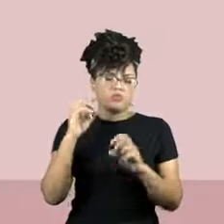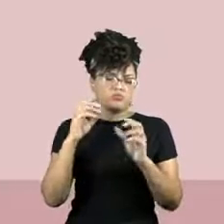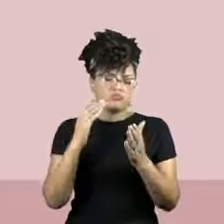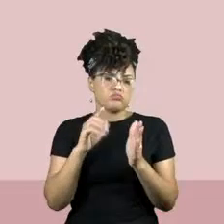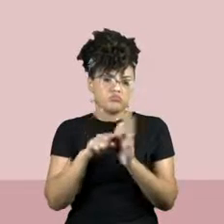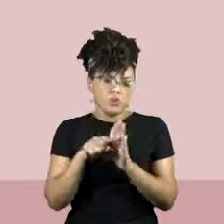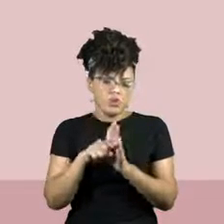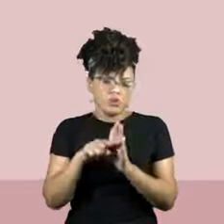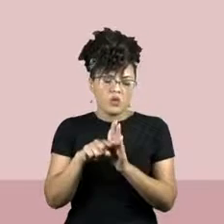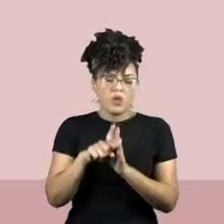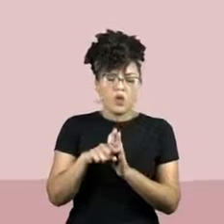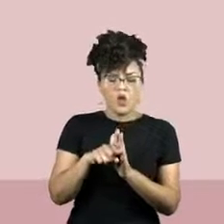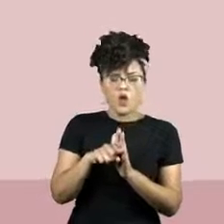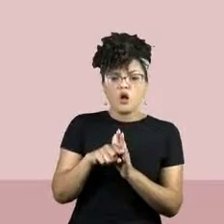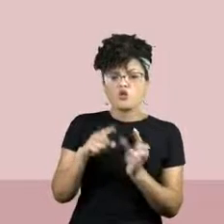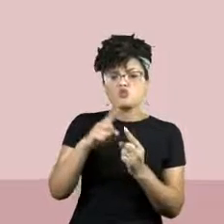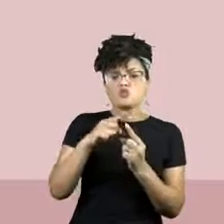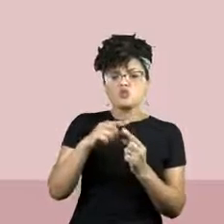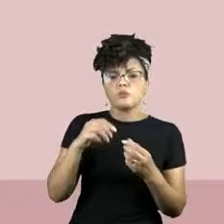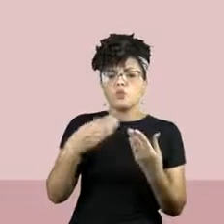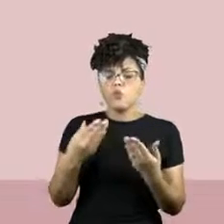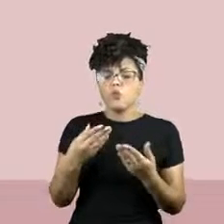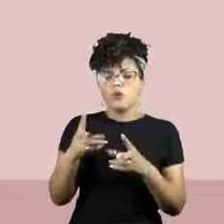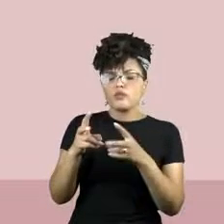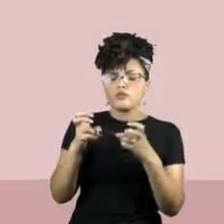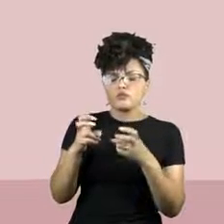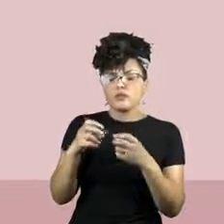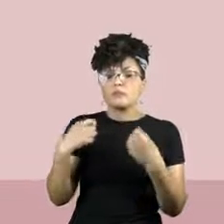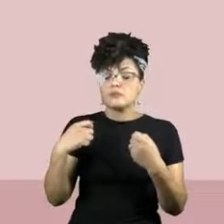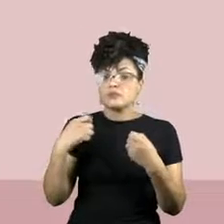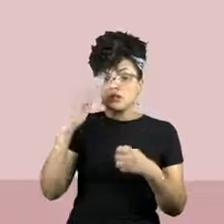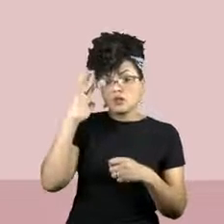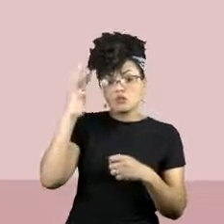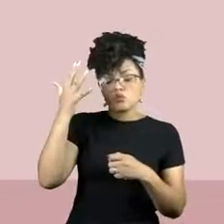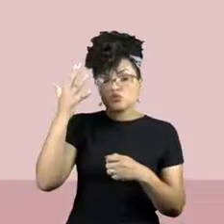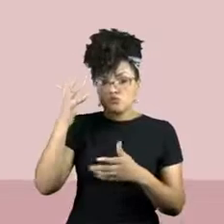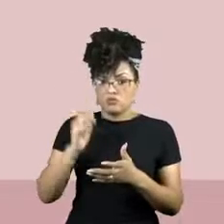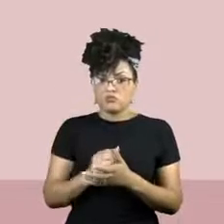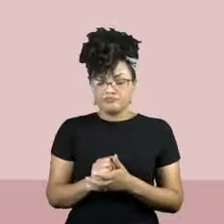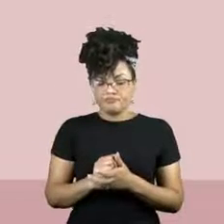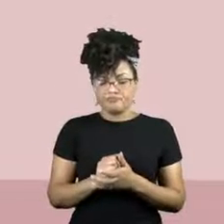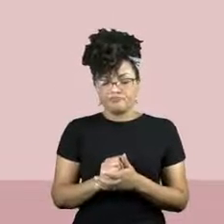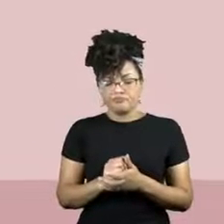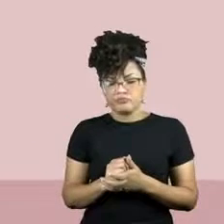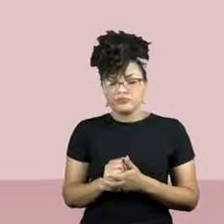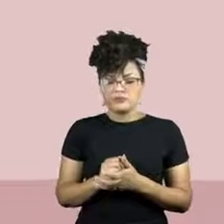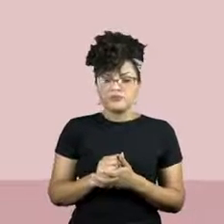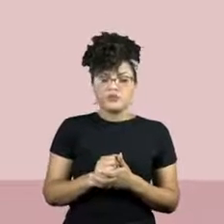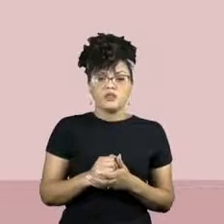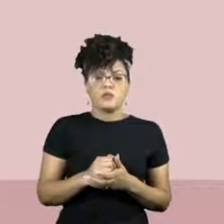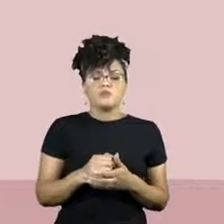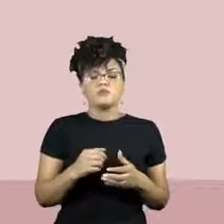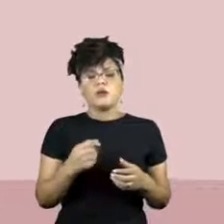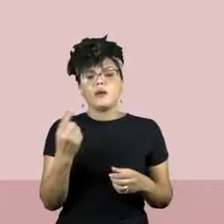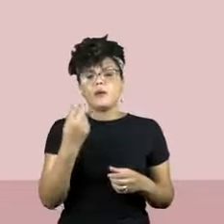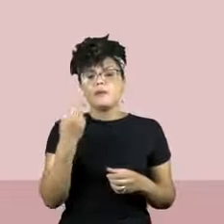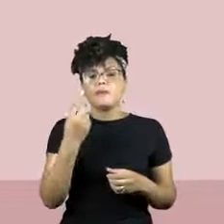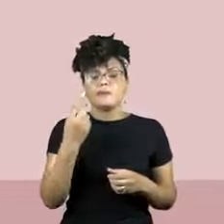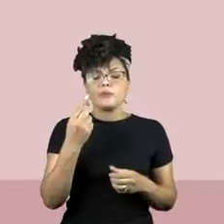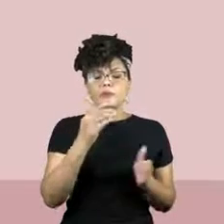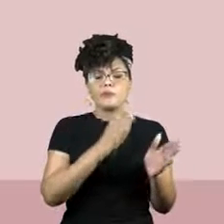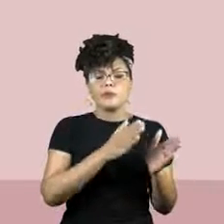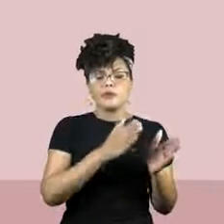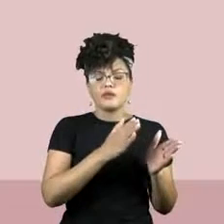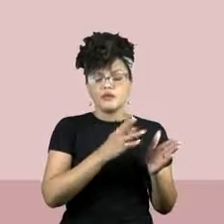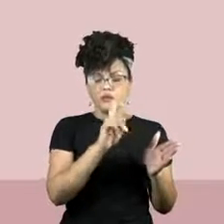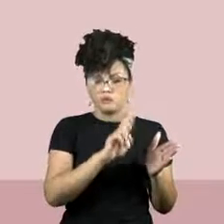talude desliza. A gente precisa também, às vezes, apresentar uma solução. Tá? Bom, qual é a primeira etapa que você utiliza em um